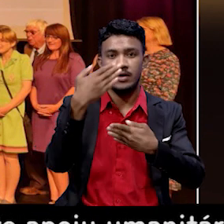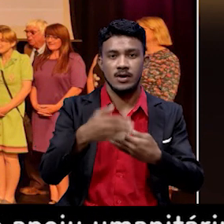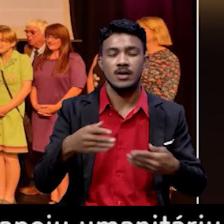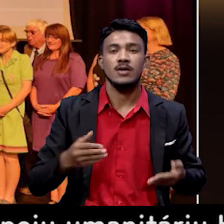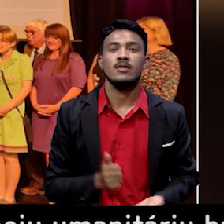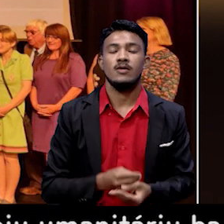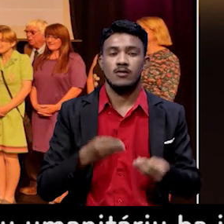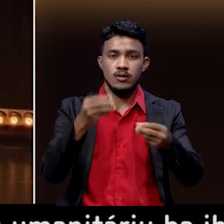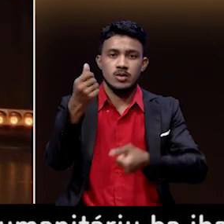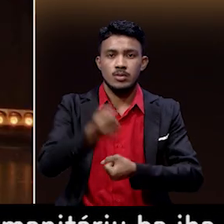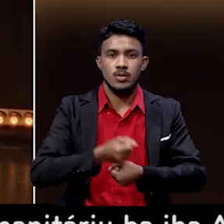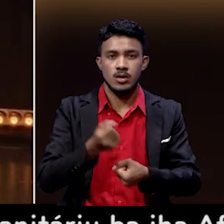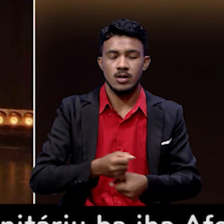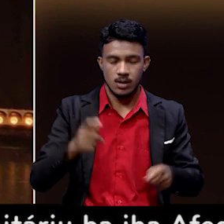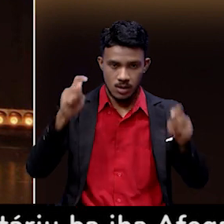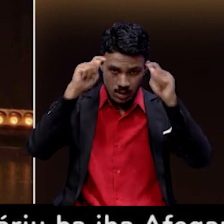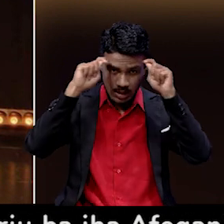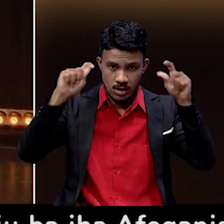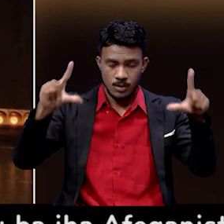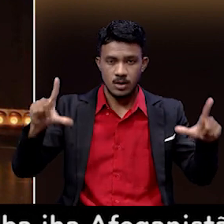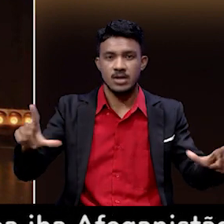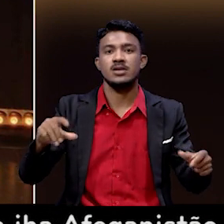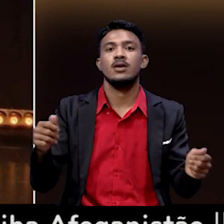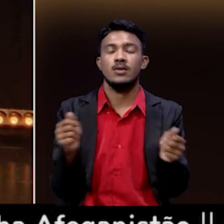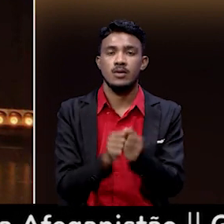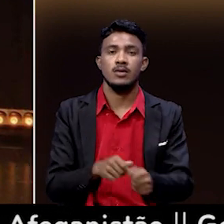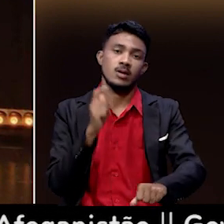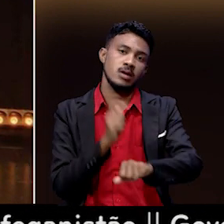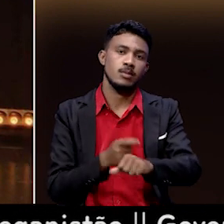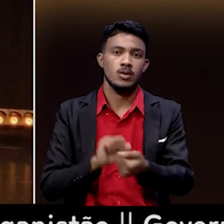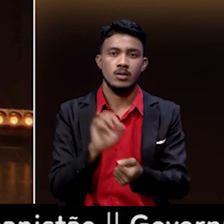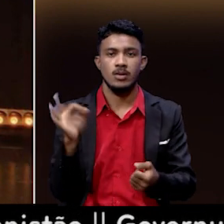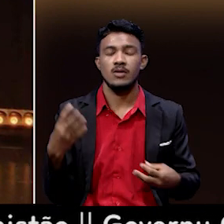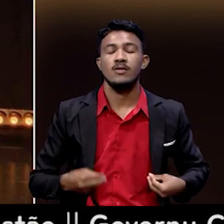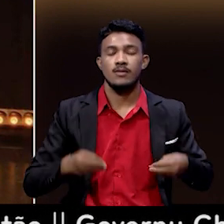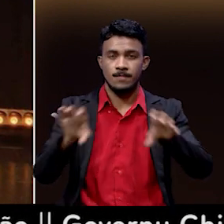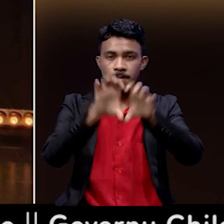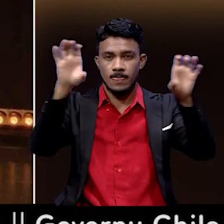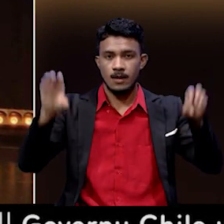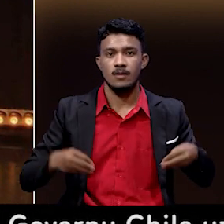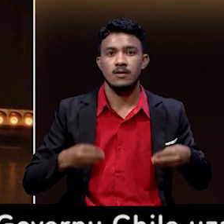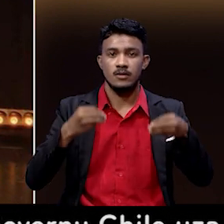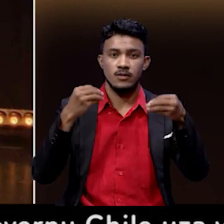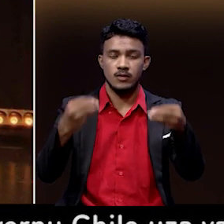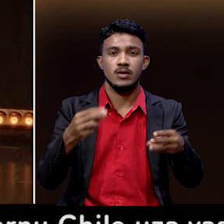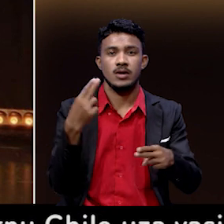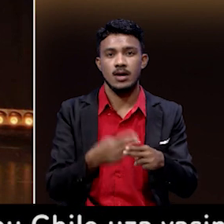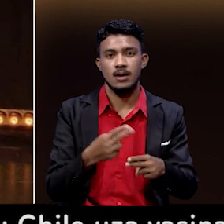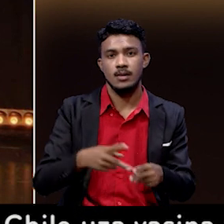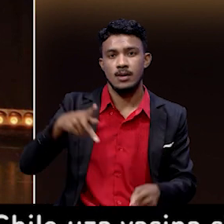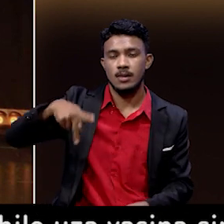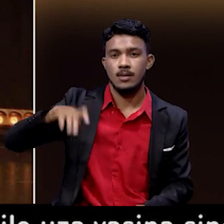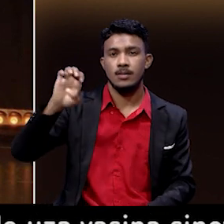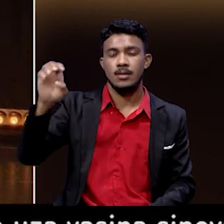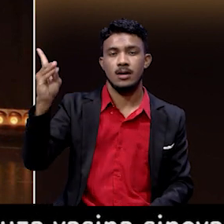durante tempo pandemia COVID-19. Premiu sertifikadu ne entrega diretamente husi consulado Peterbrook Stefan